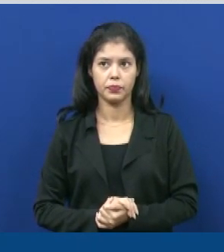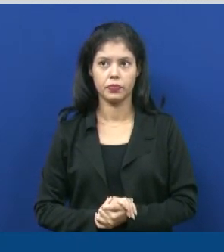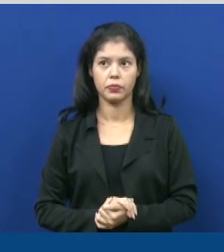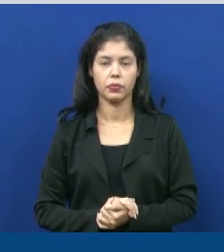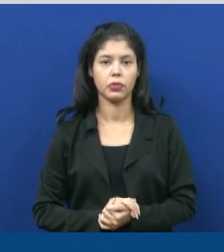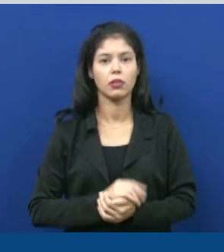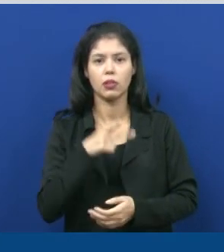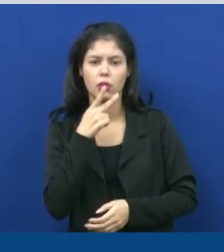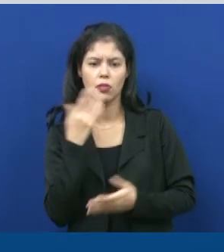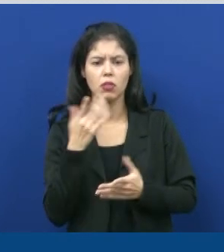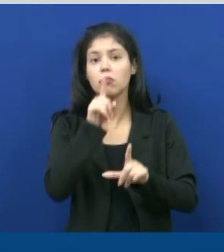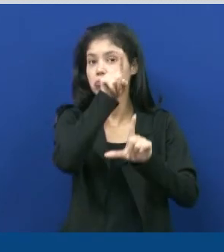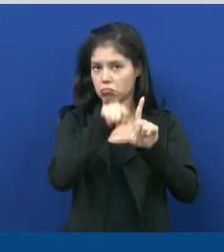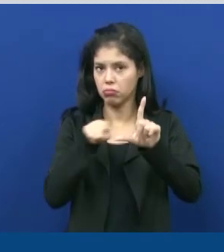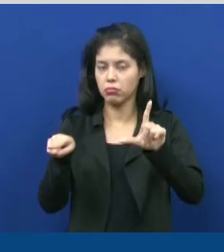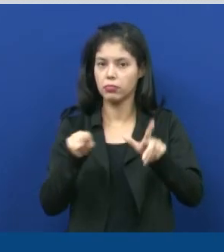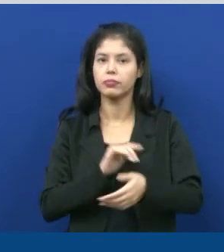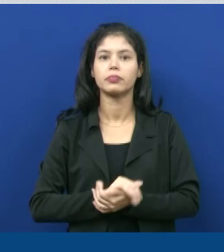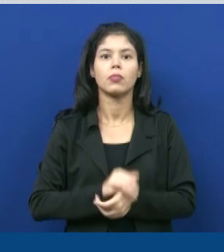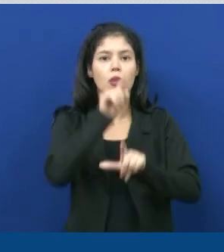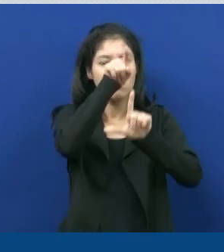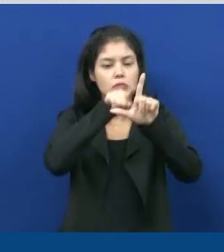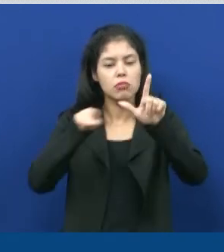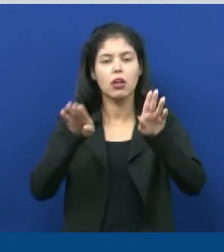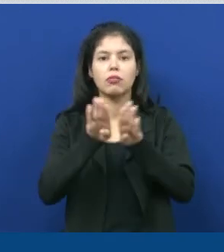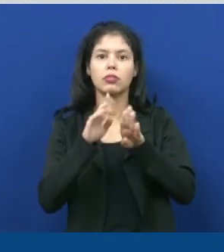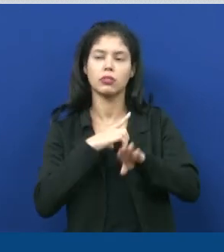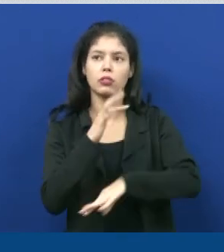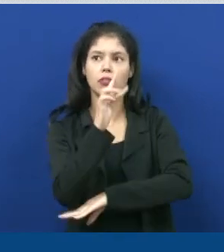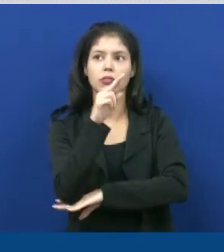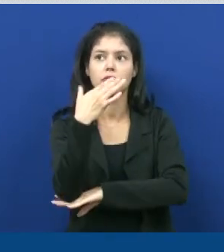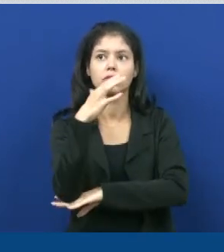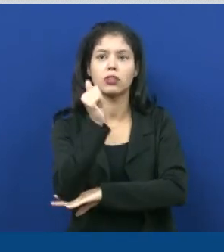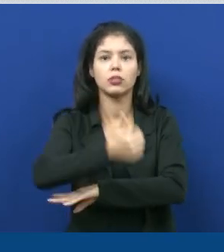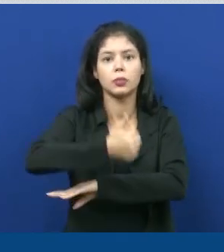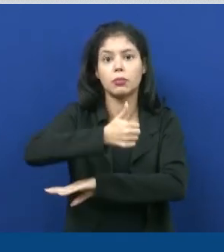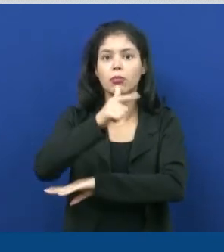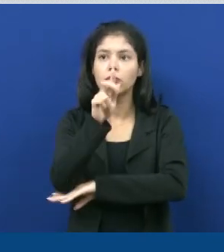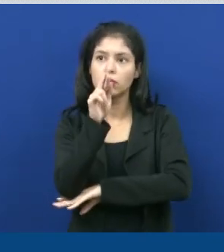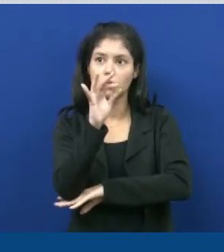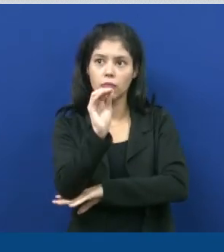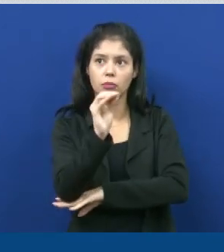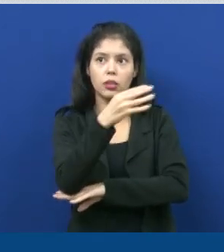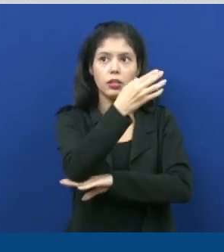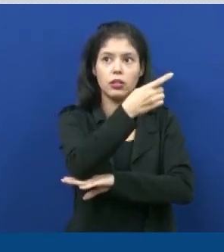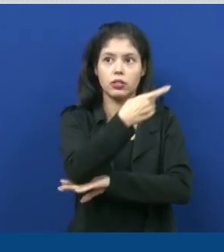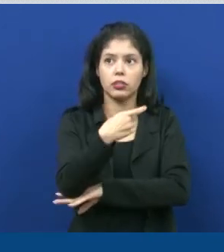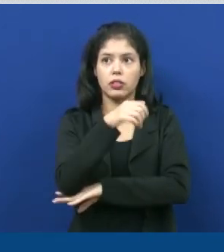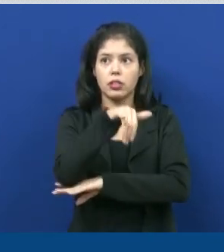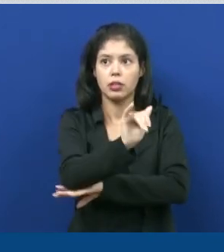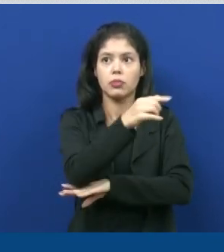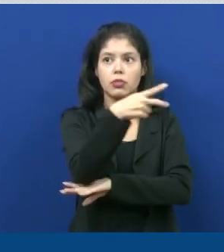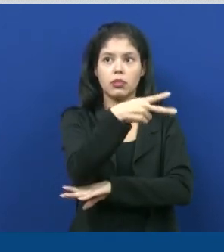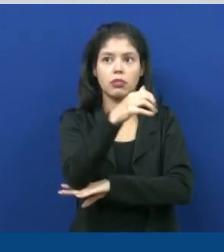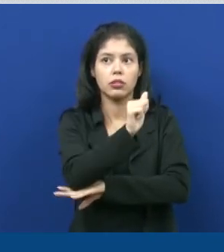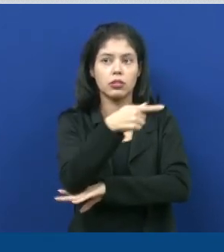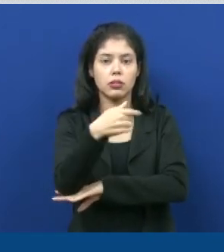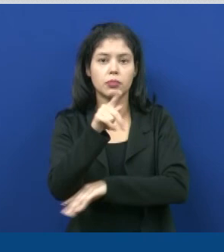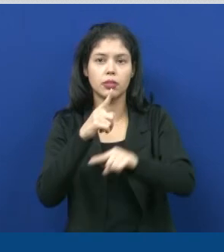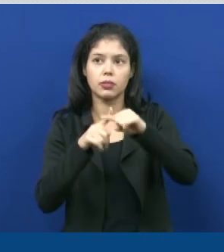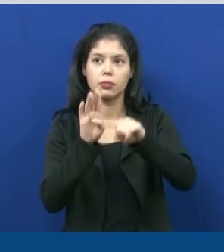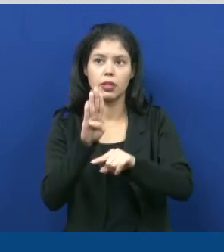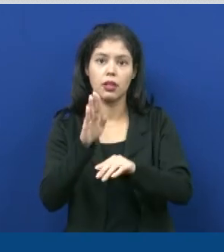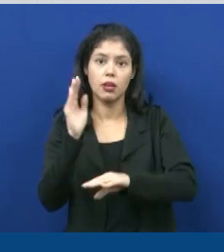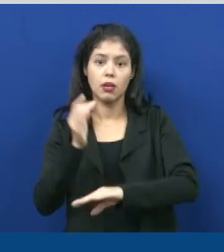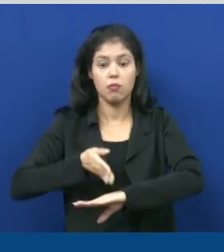Vamos falar agora um pouco do gráfico. O gráfico de uma função polinomial do primeiro grau y igual a x mais b, com a diferente de 0, é uma